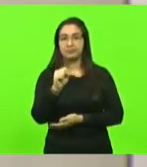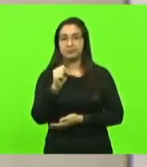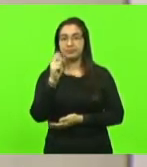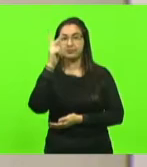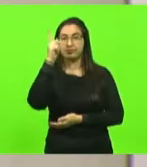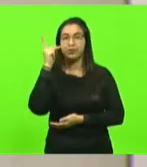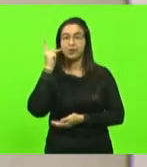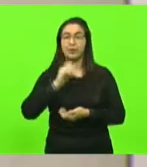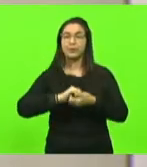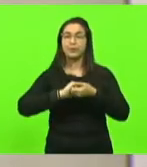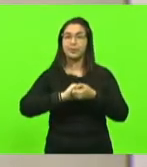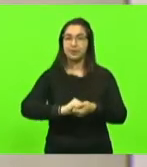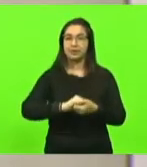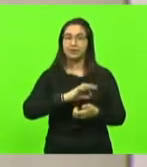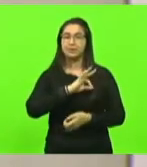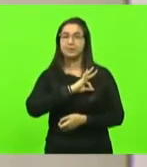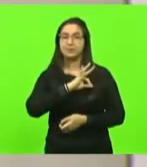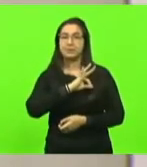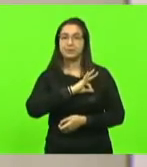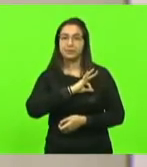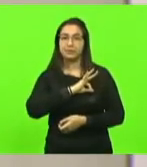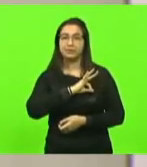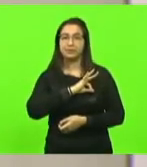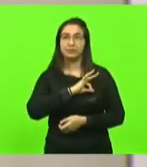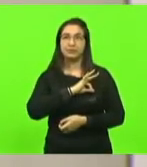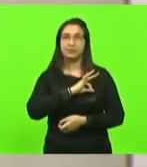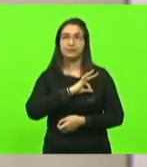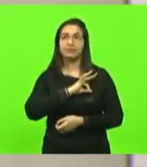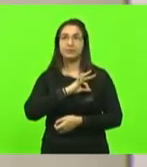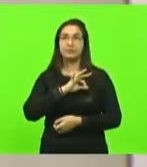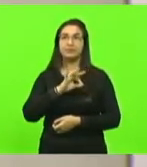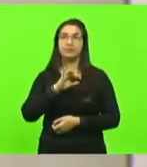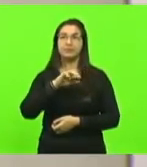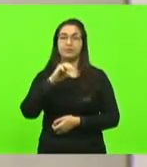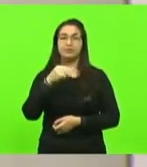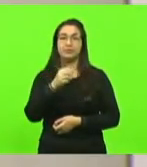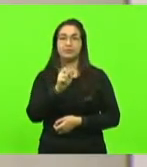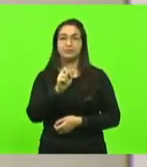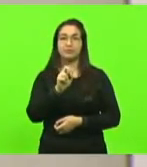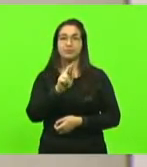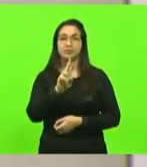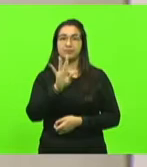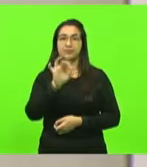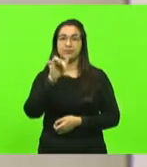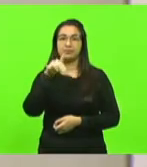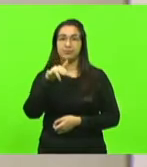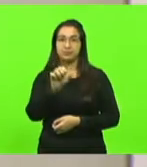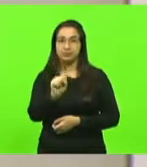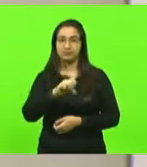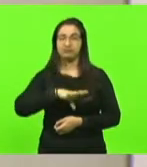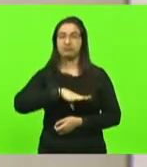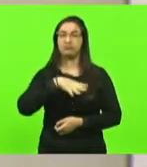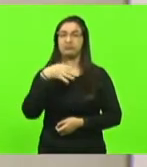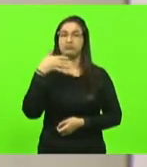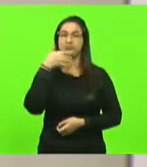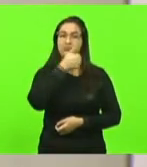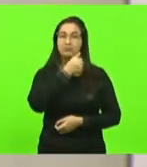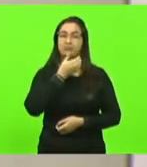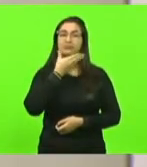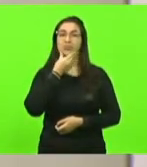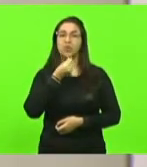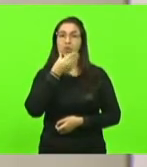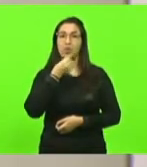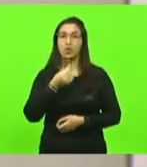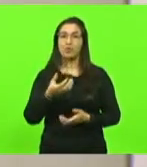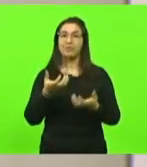Cumprimentando os policiais militares, sargento Martins e soldado Bum. Pelo ato de bravura ao salvar a vida de homem que tentou